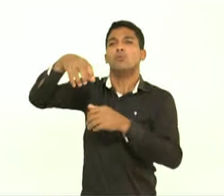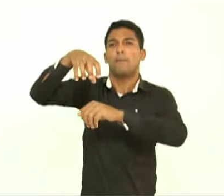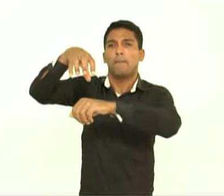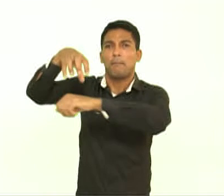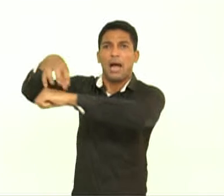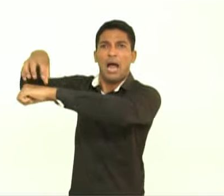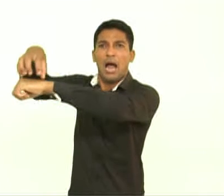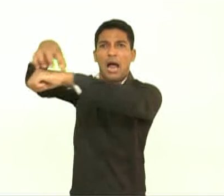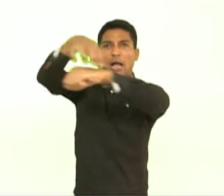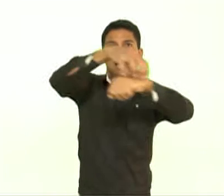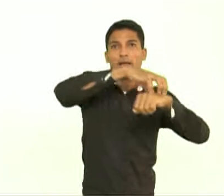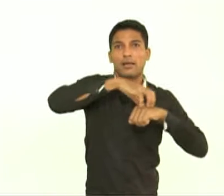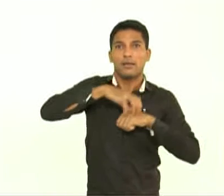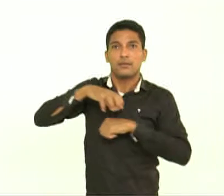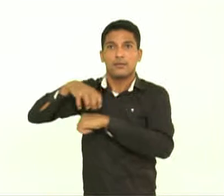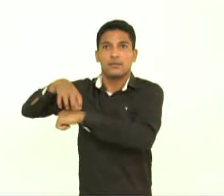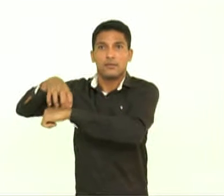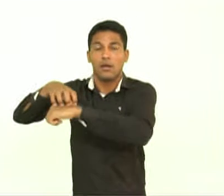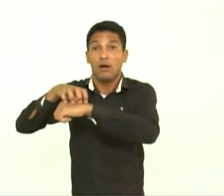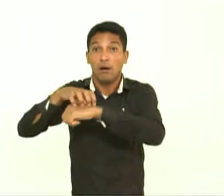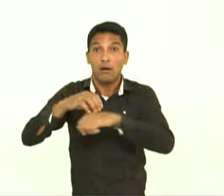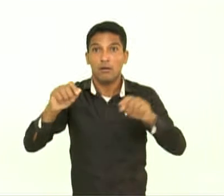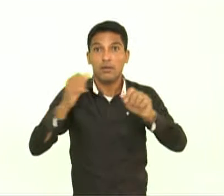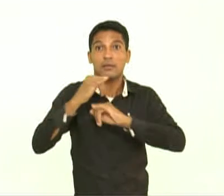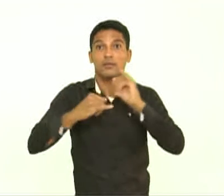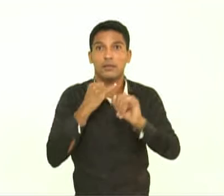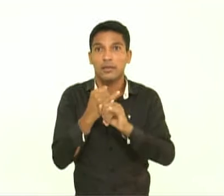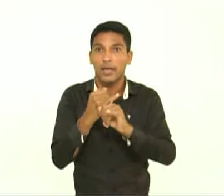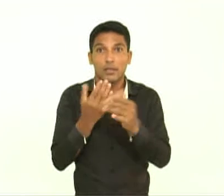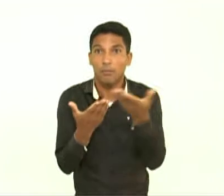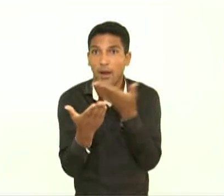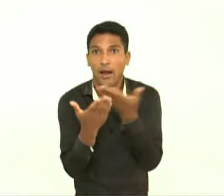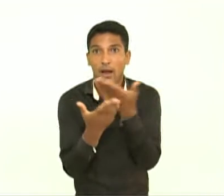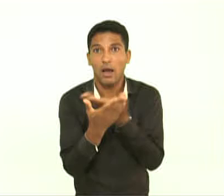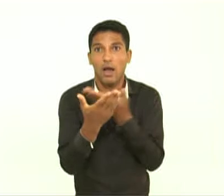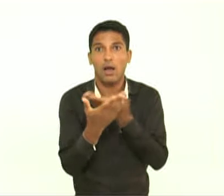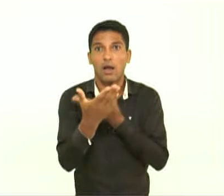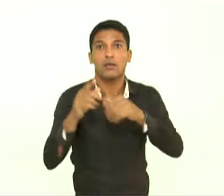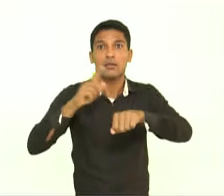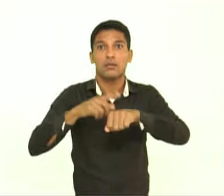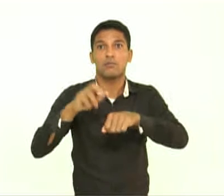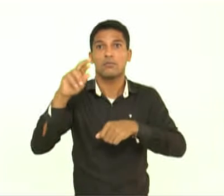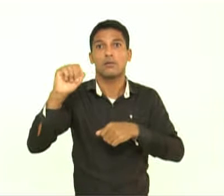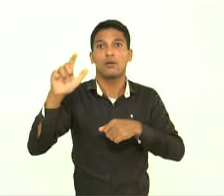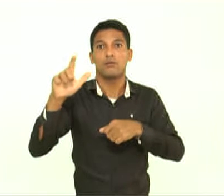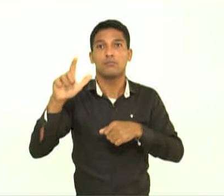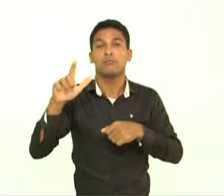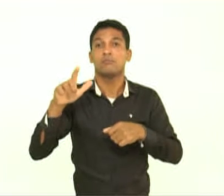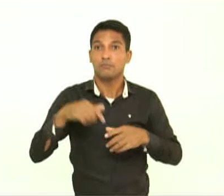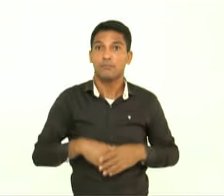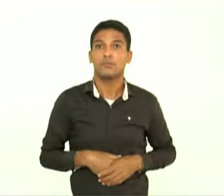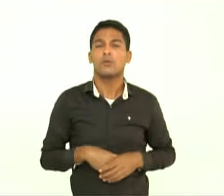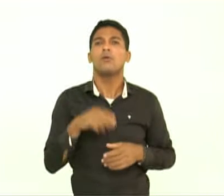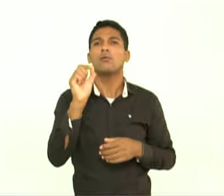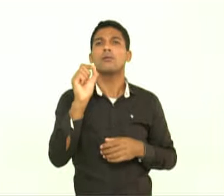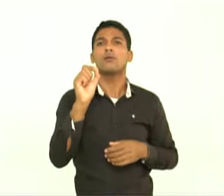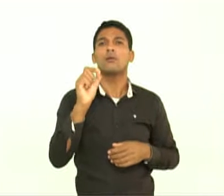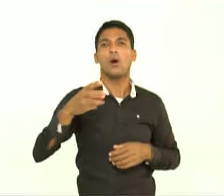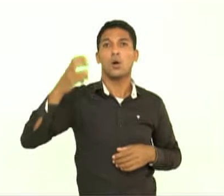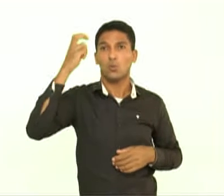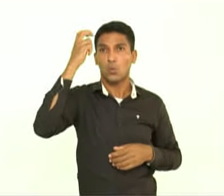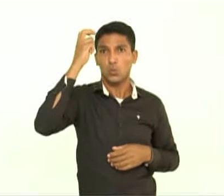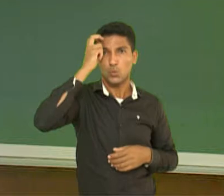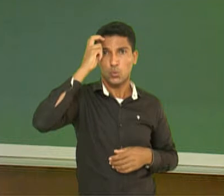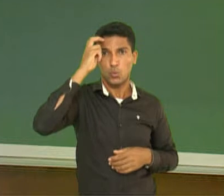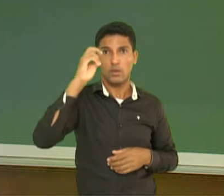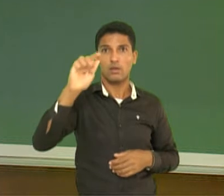advento da internet, formando aí uma cultura global. A ideia de uma cultura única no mundo, uma